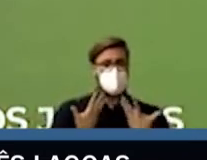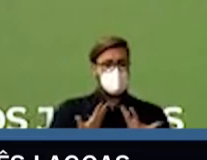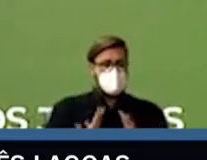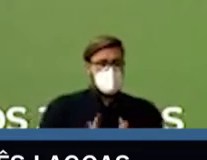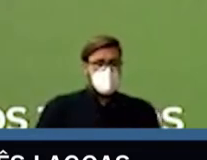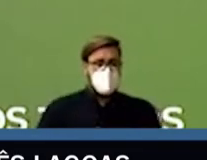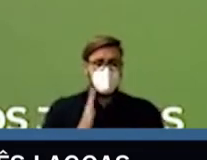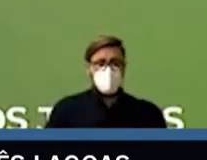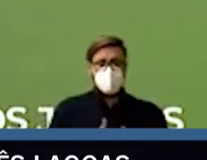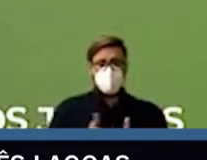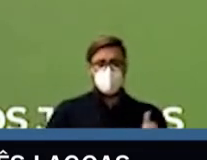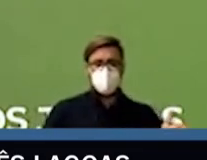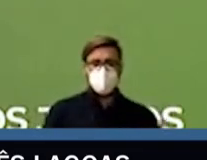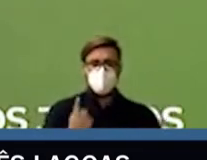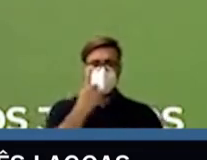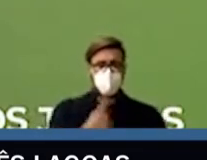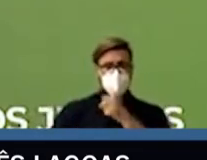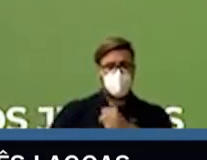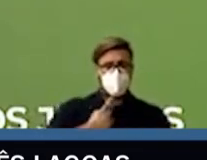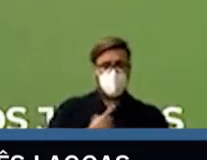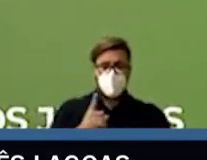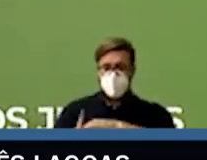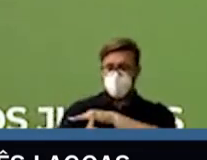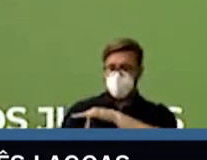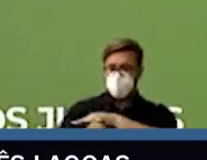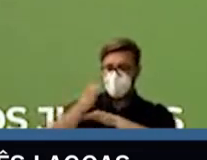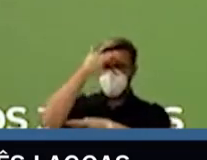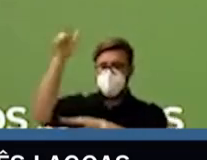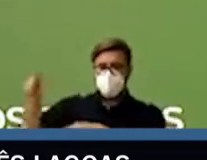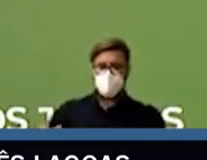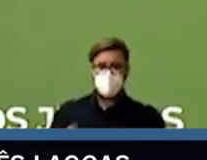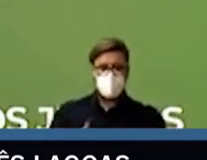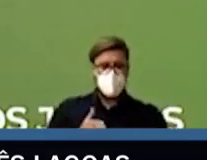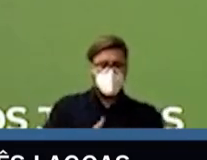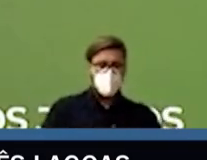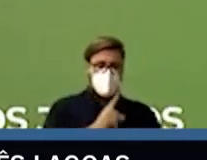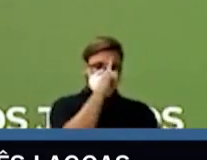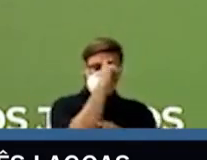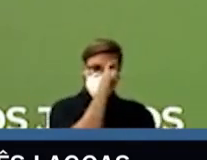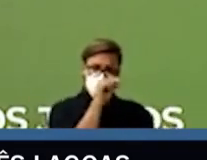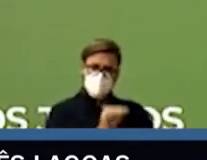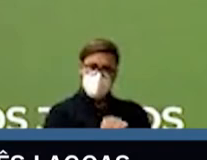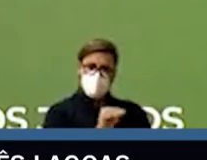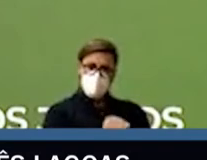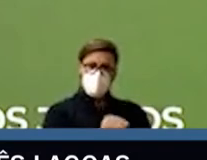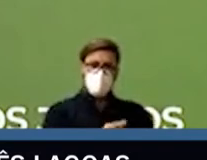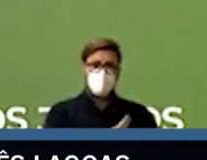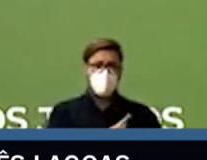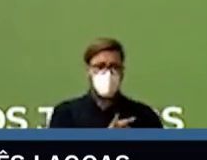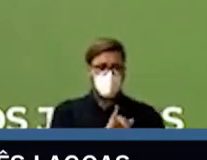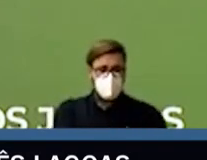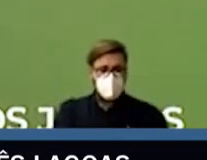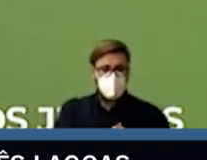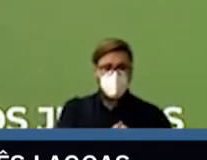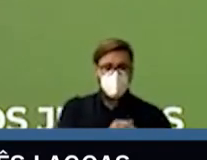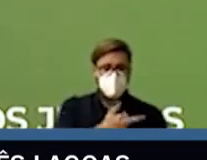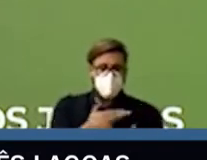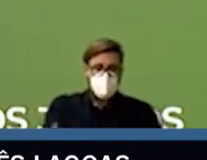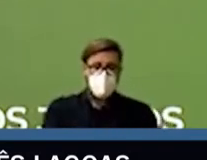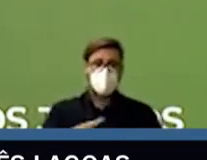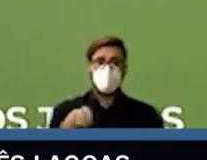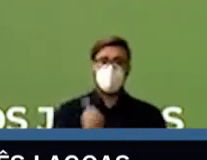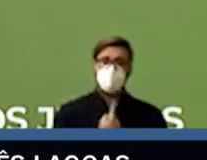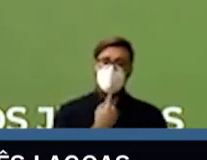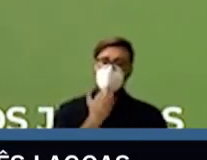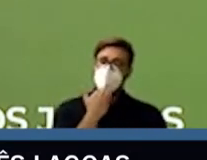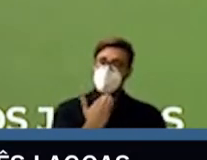há um ano atendendo essas pessoas que internam que muitas vezes chegam aos leitos clínicos e de UTI e nós temos